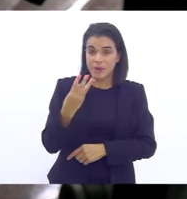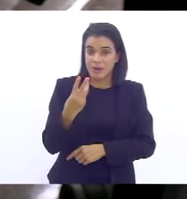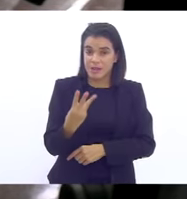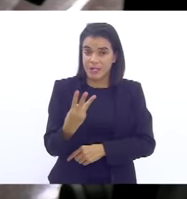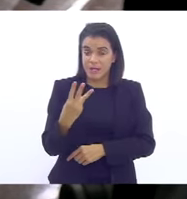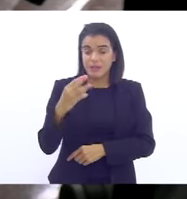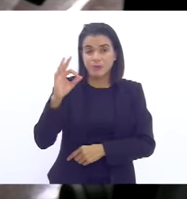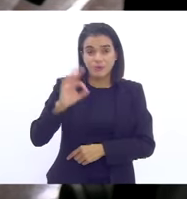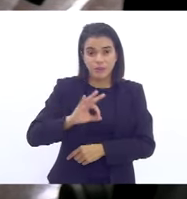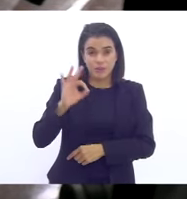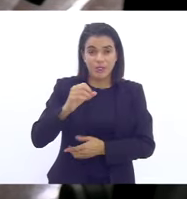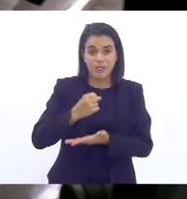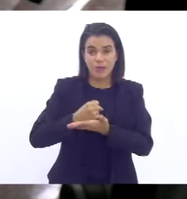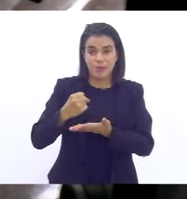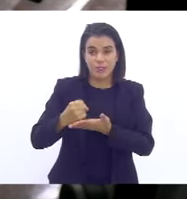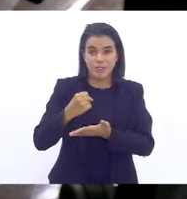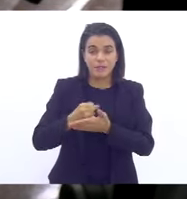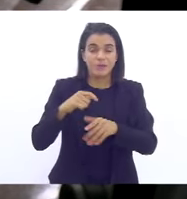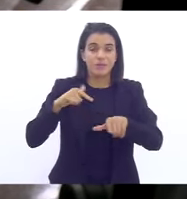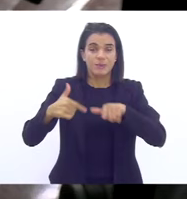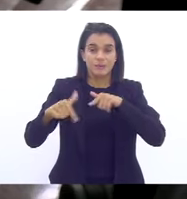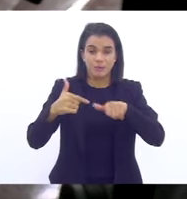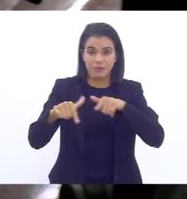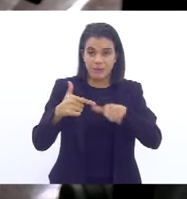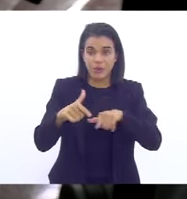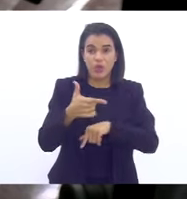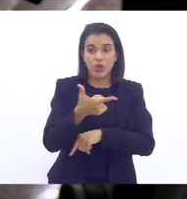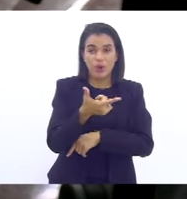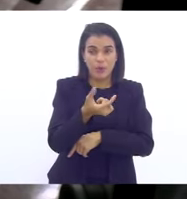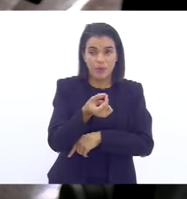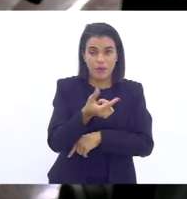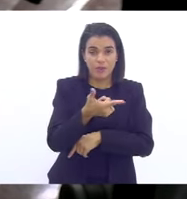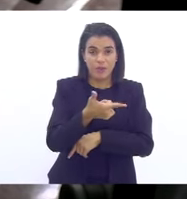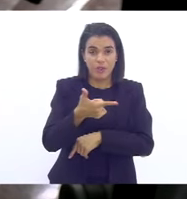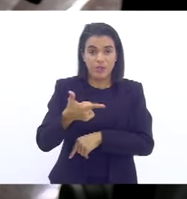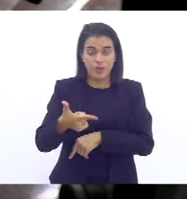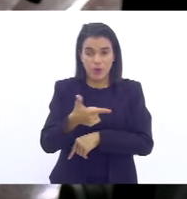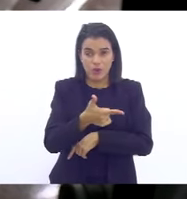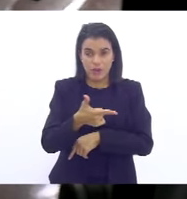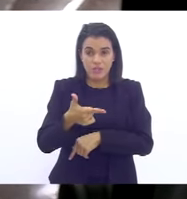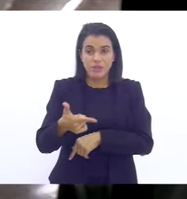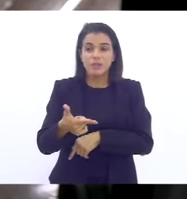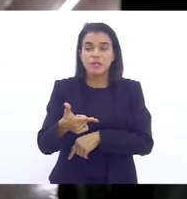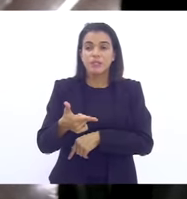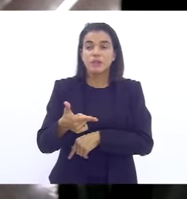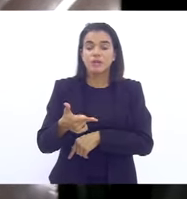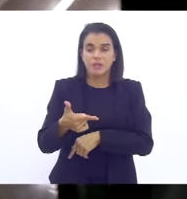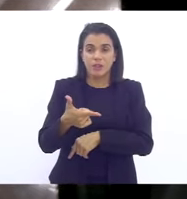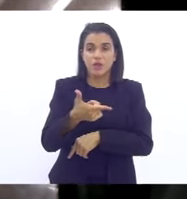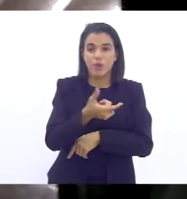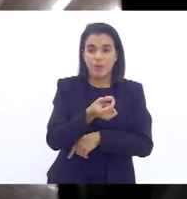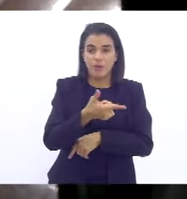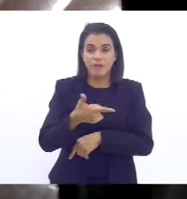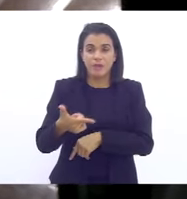a força de trabalho. Então, 2022, dados que estão registrados no nosso balanço aqui,